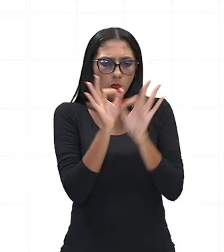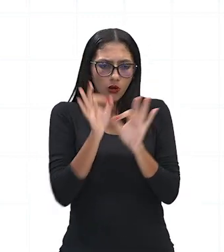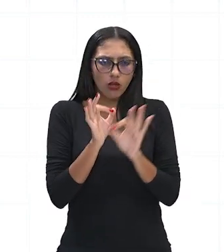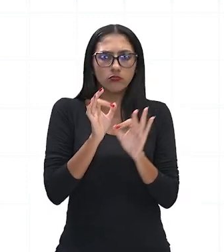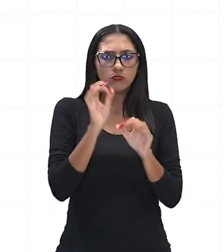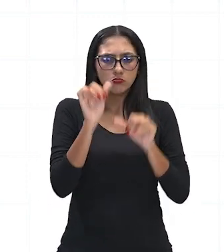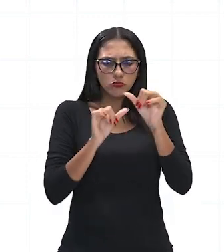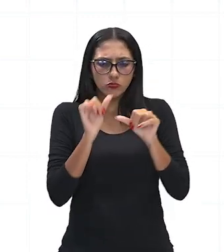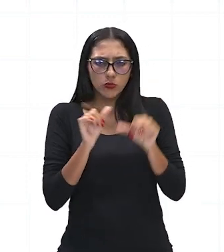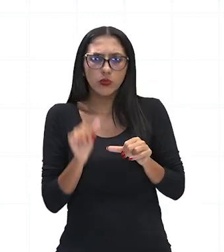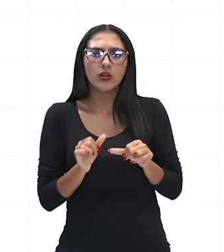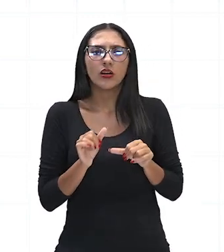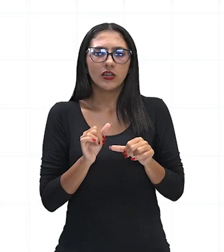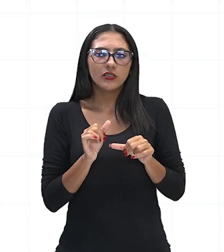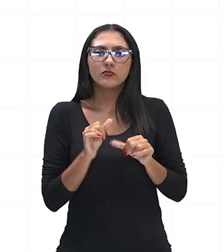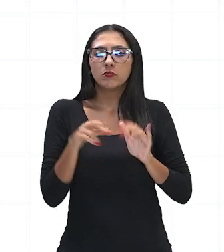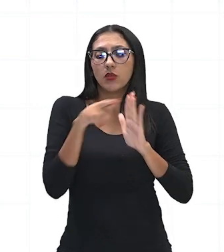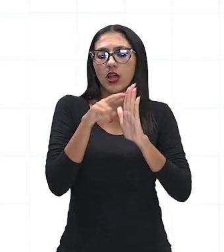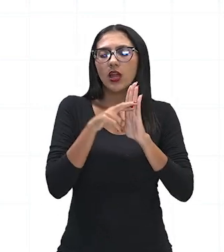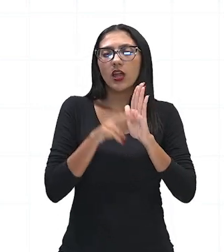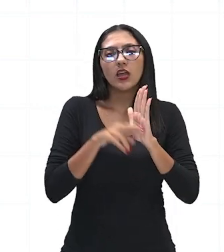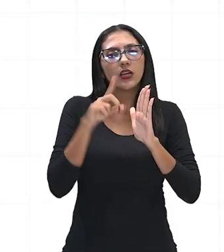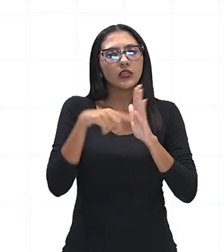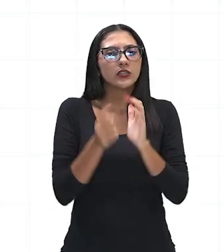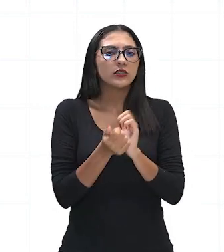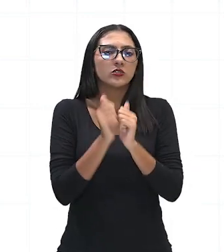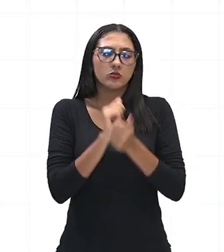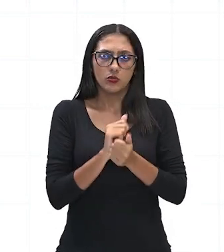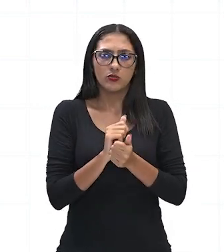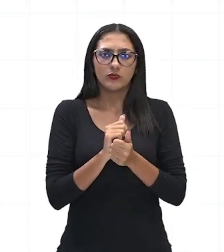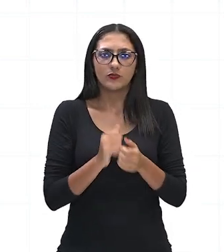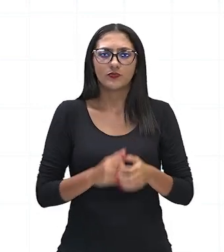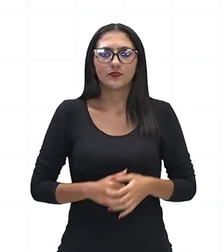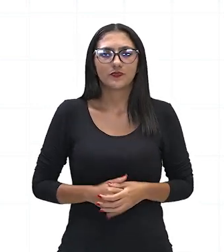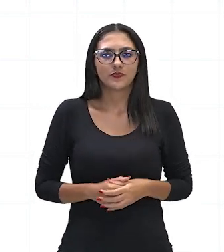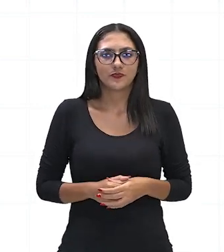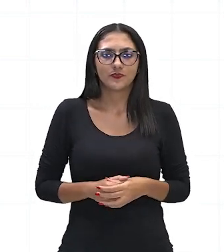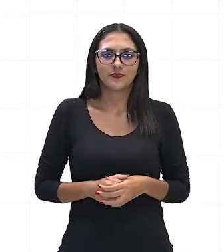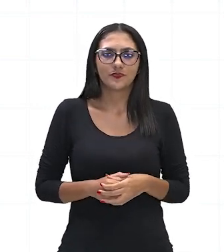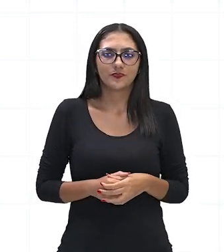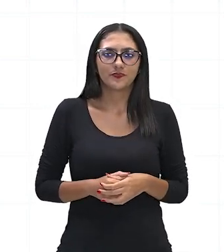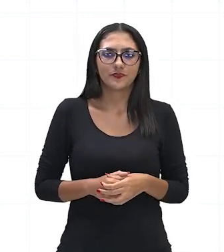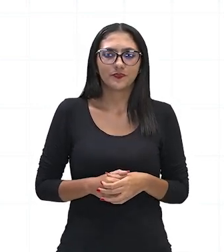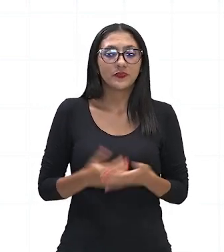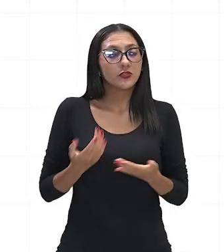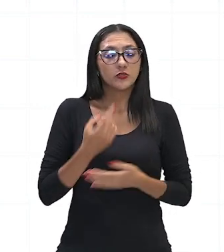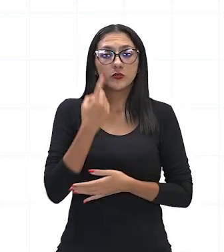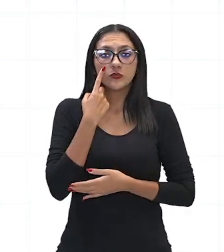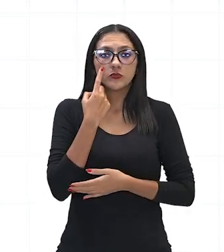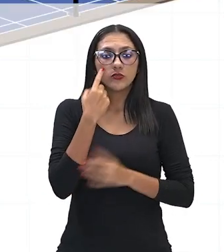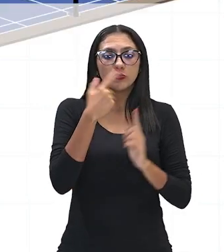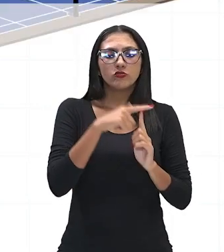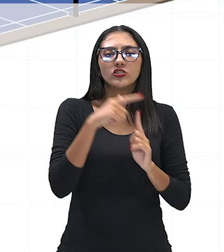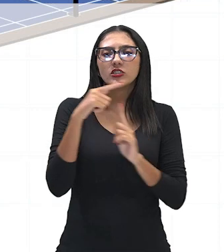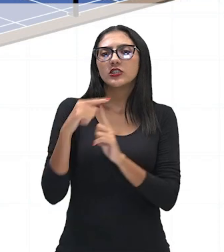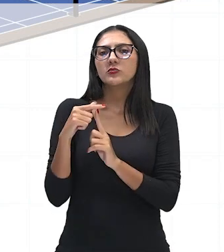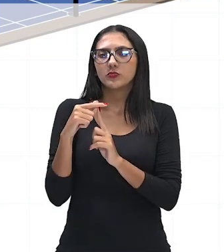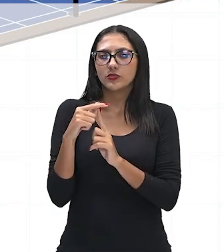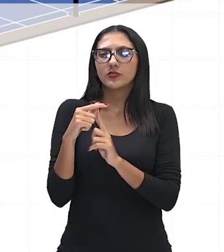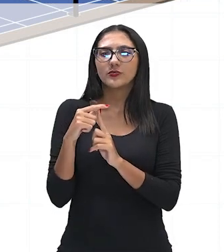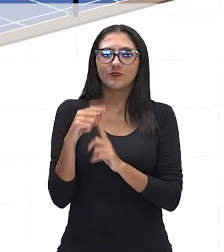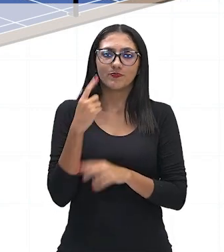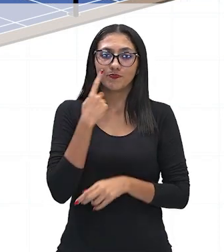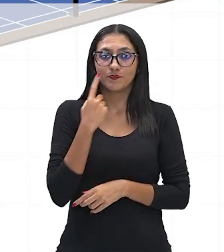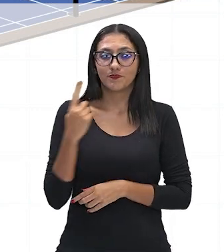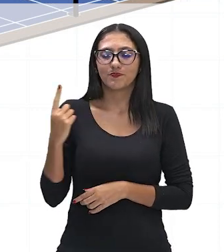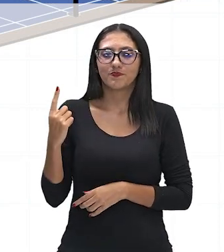formato semelhante ao que nós vemos nos dias de hoje. Agora, falando sobre as modalidades do badminton.